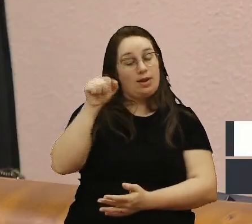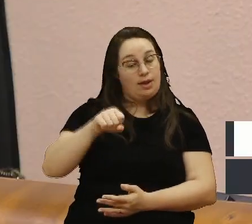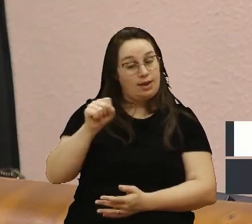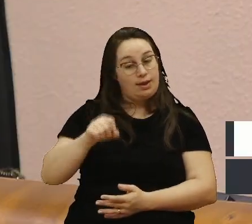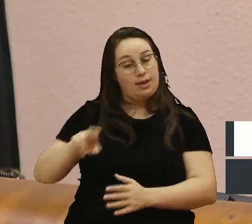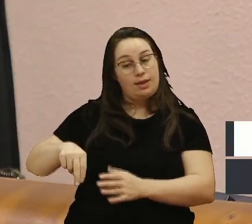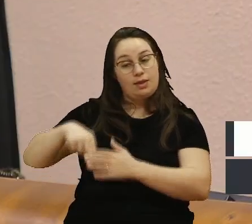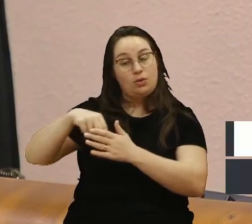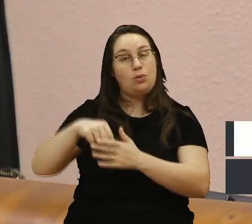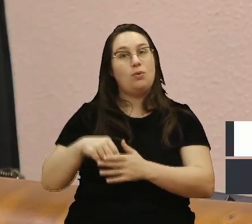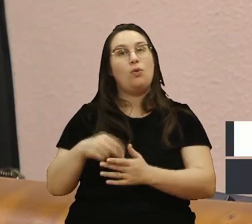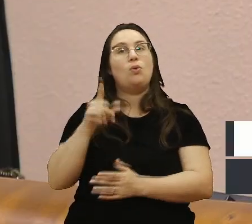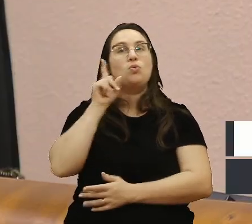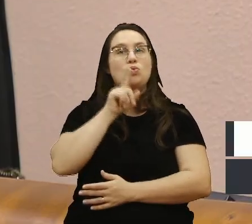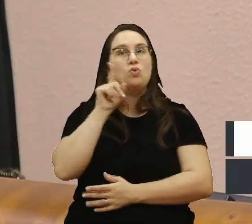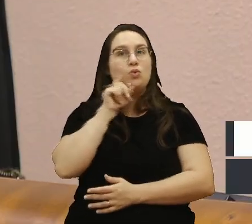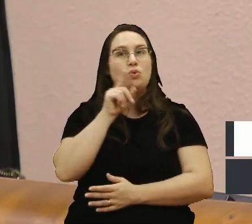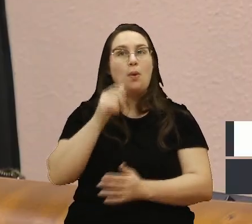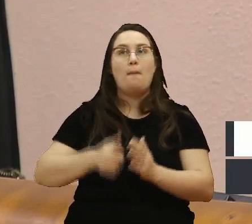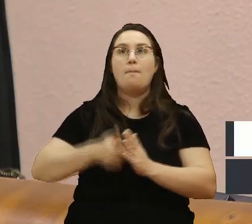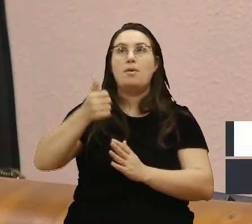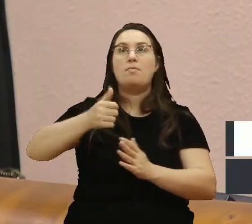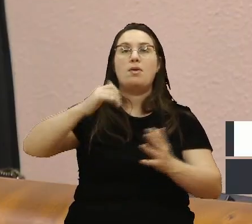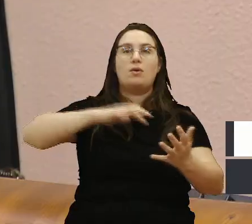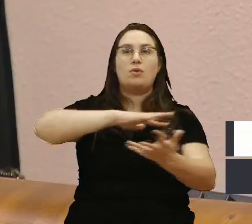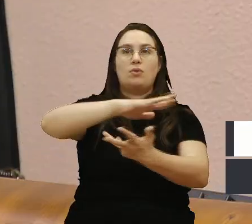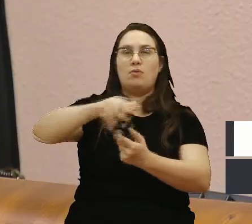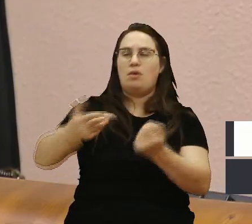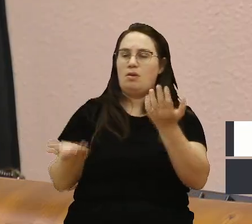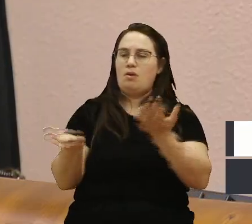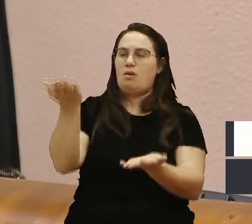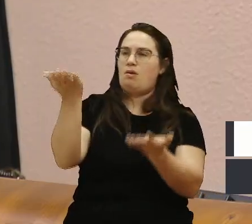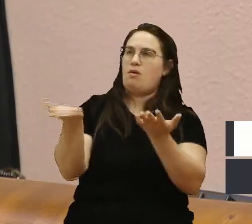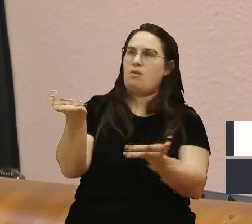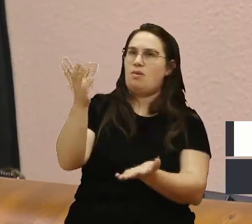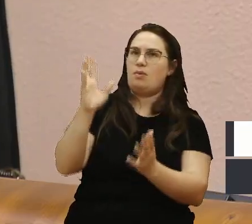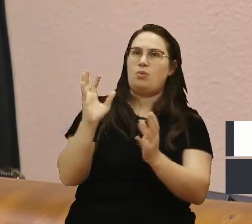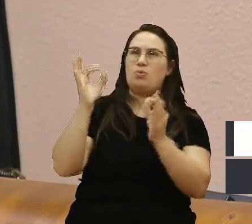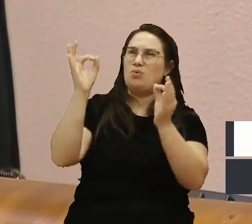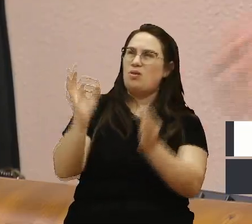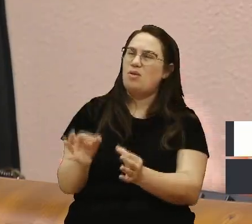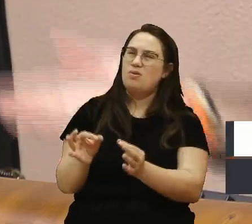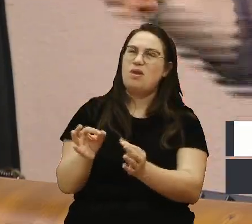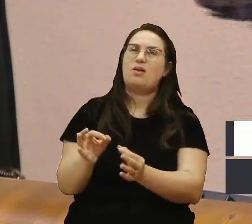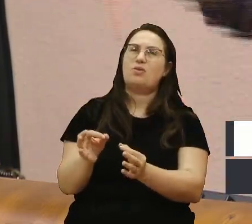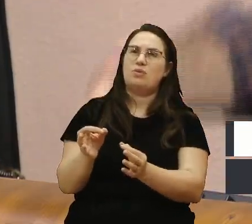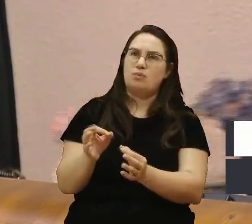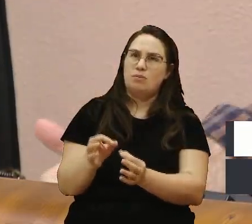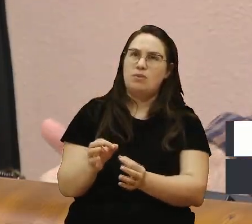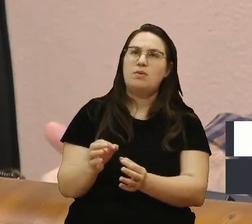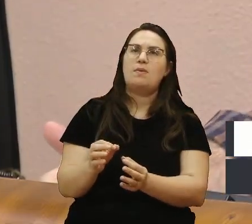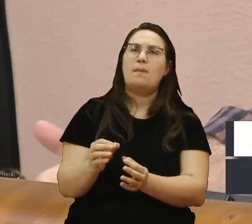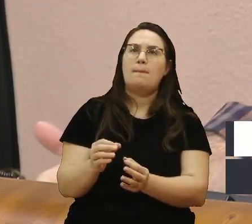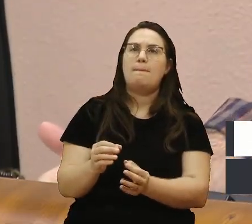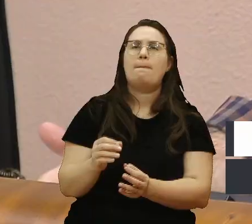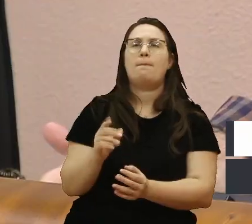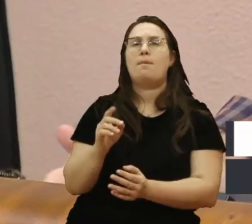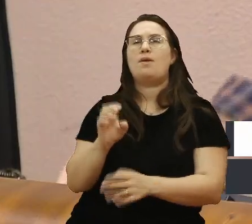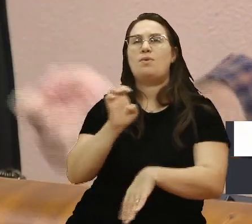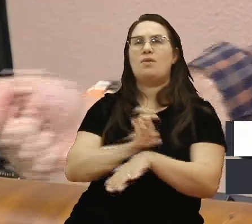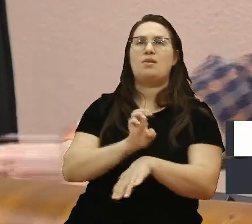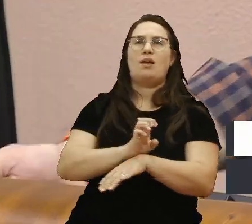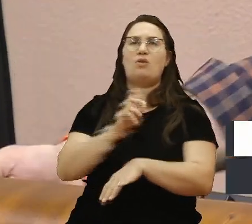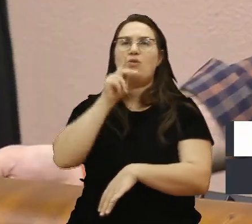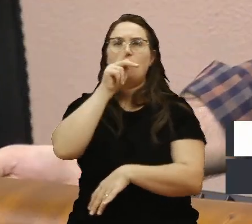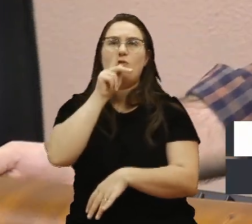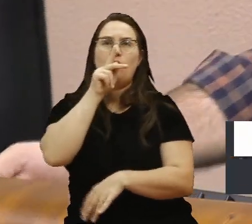repetir. Enquanto os Estados Unidos foram o primeiro lugar no mundo, a gente vai comparar sempre com o que deu certo. E lá deu certo. Então, menos Estado forte para o